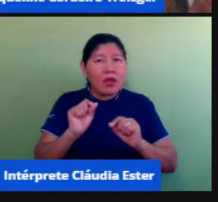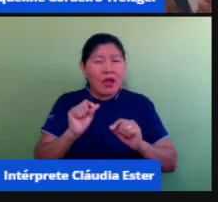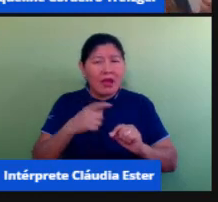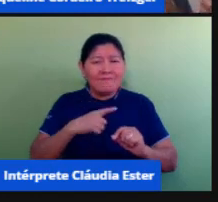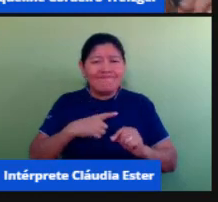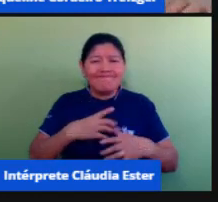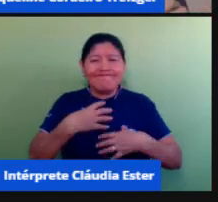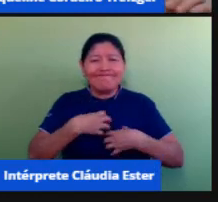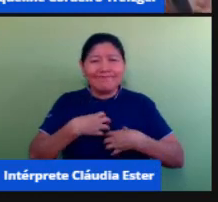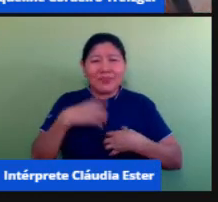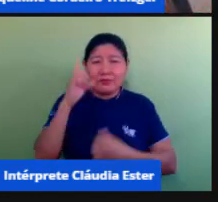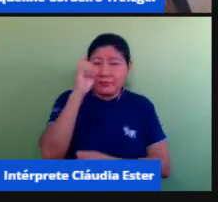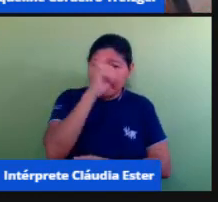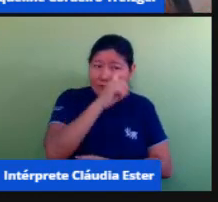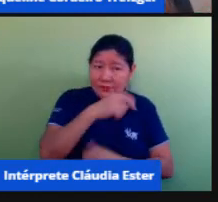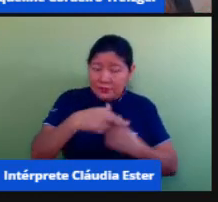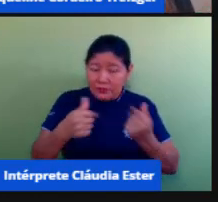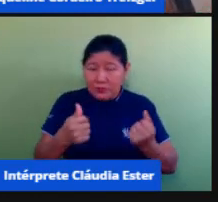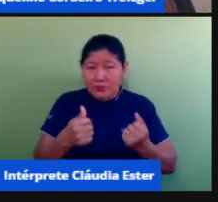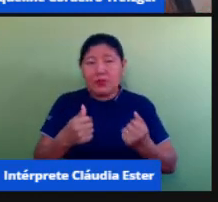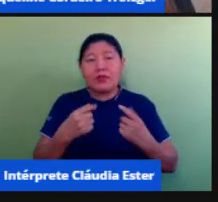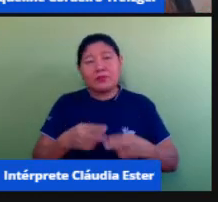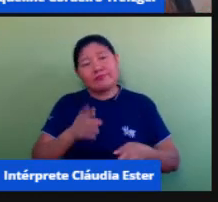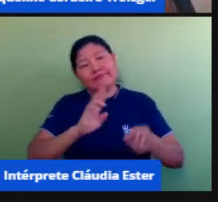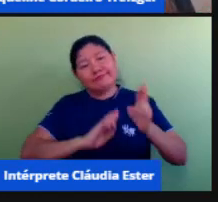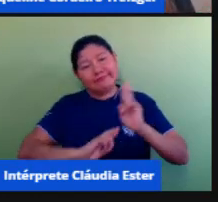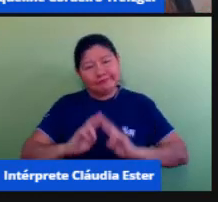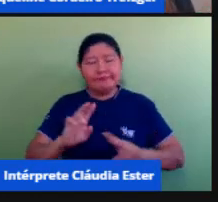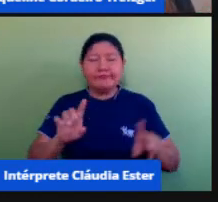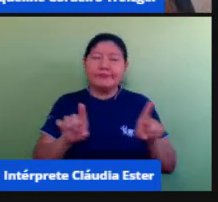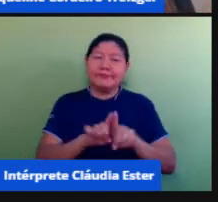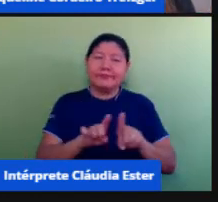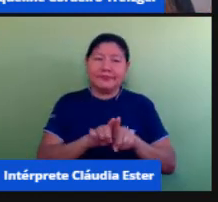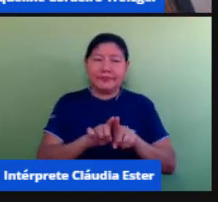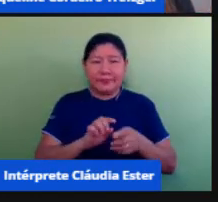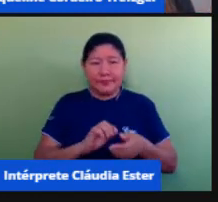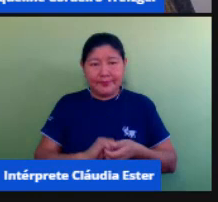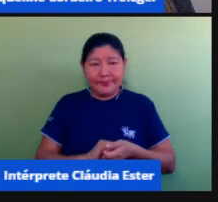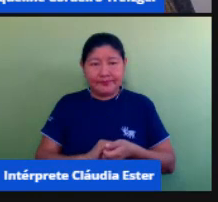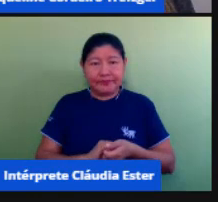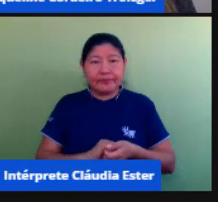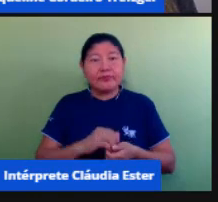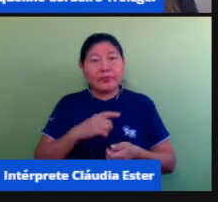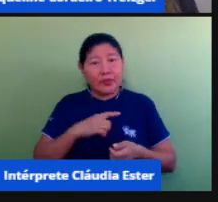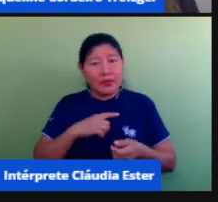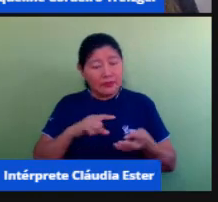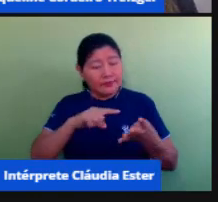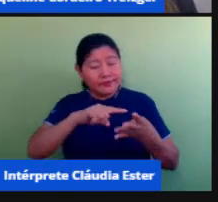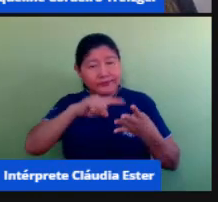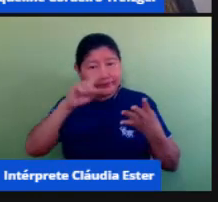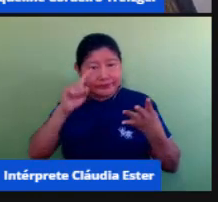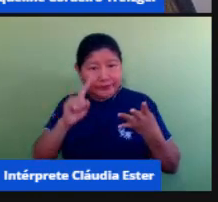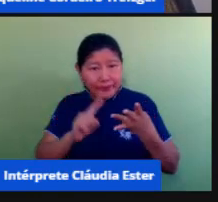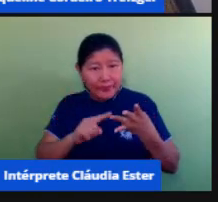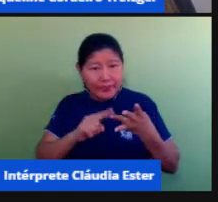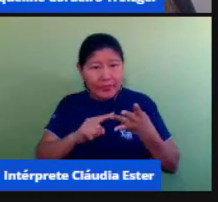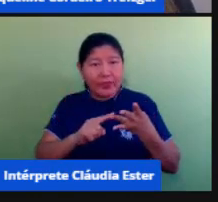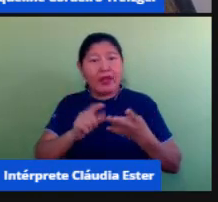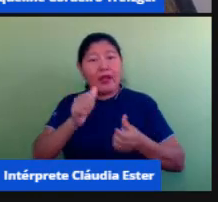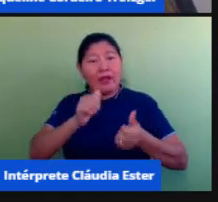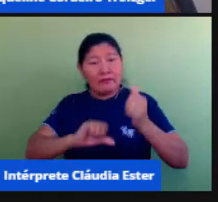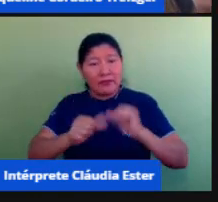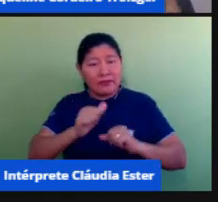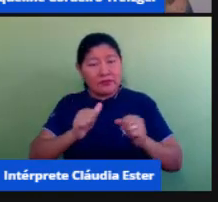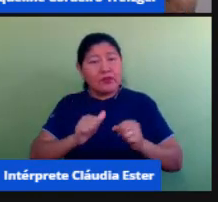então ele pode fazer esse feedback para o professor. Nós temos também a questão da avaliação somativa,